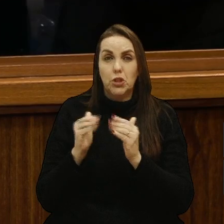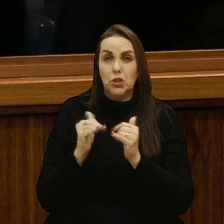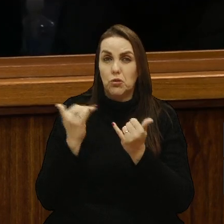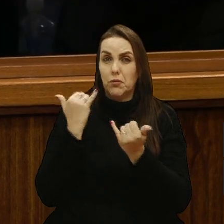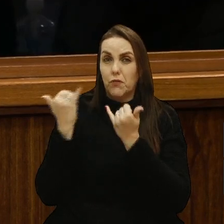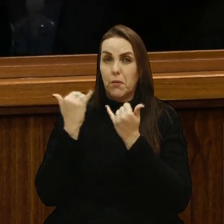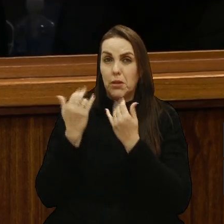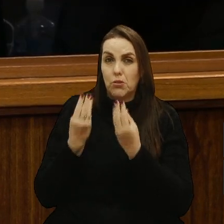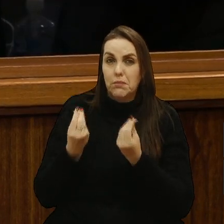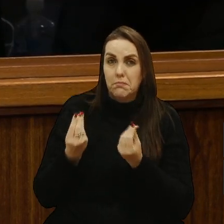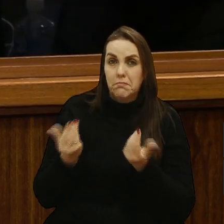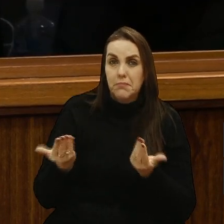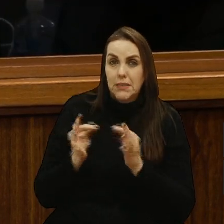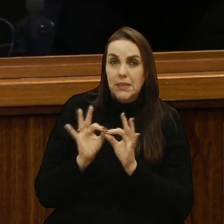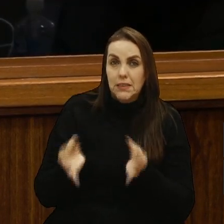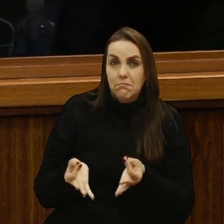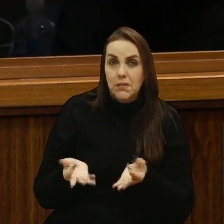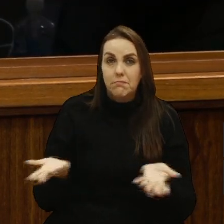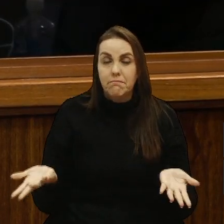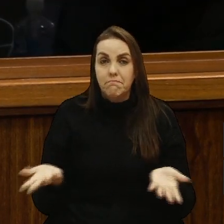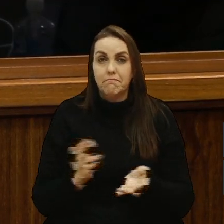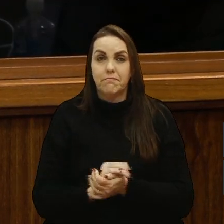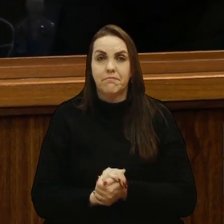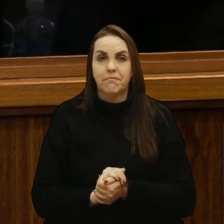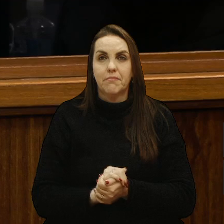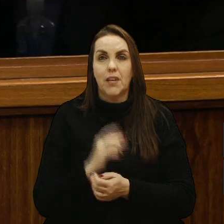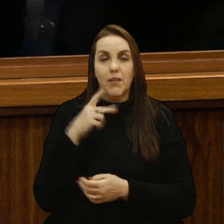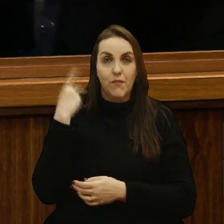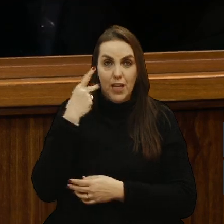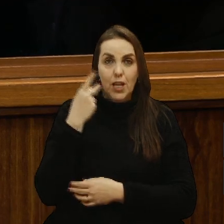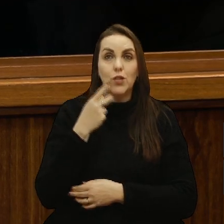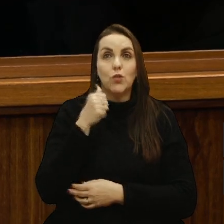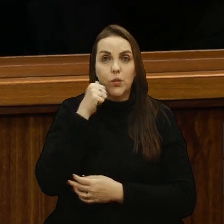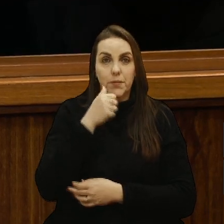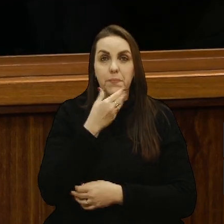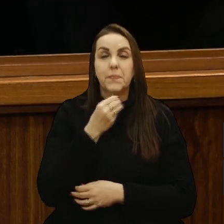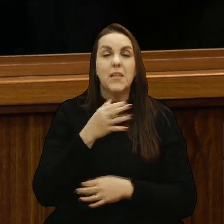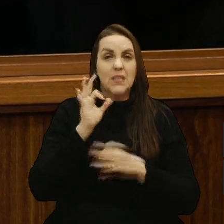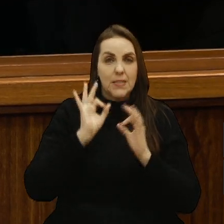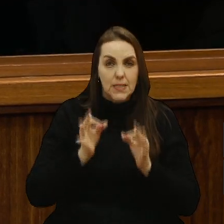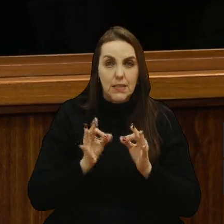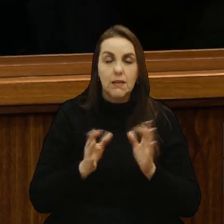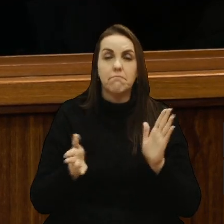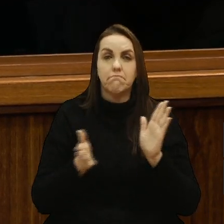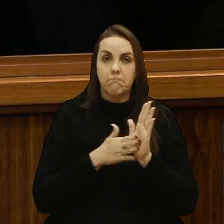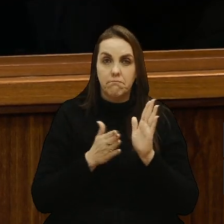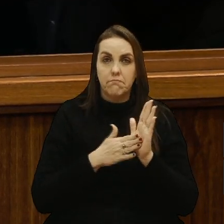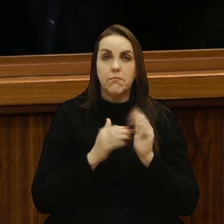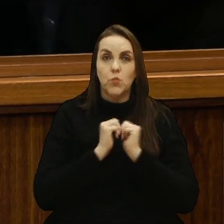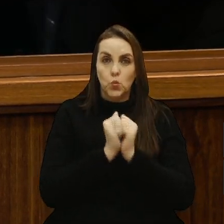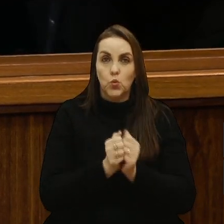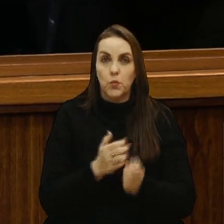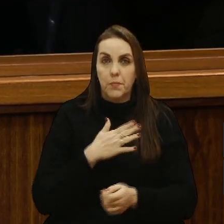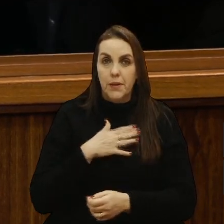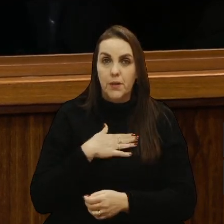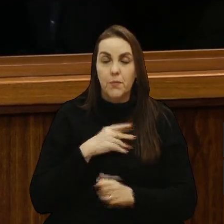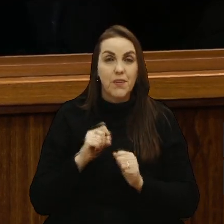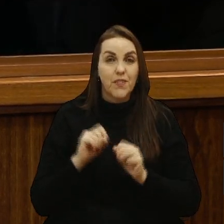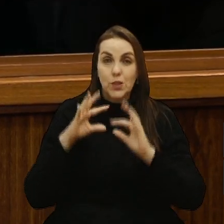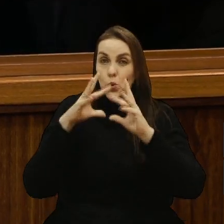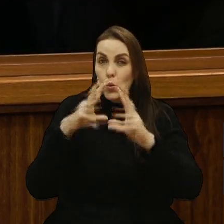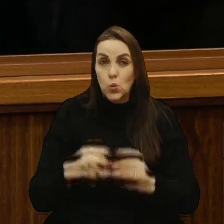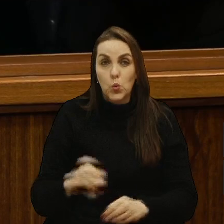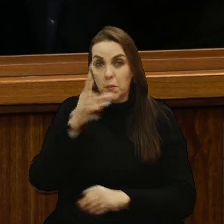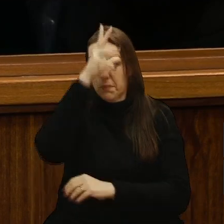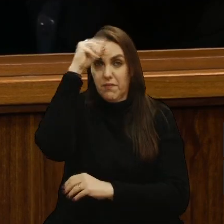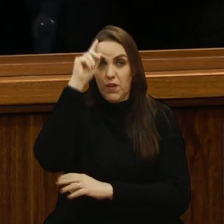informação, vereadores que eu tenho certeza que têm essa pauta junto comigo, mas que fazem tudo o que o